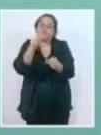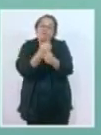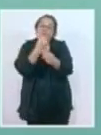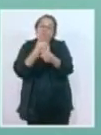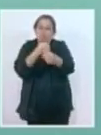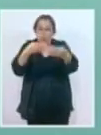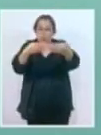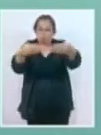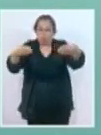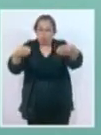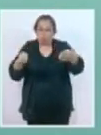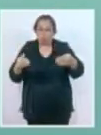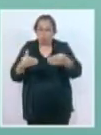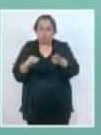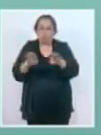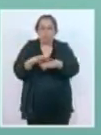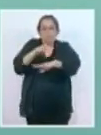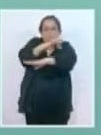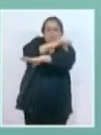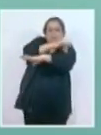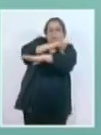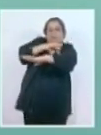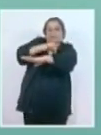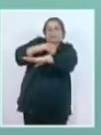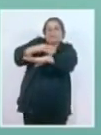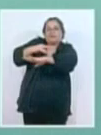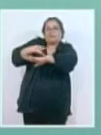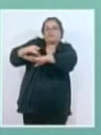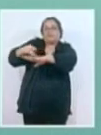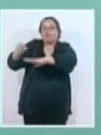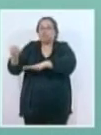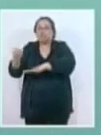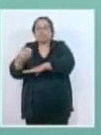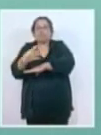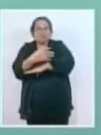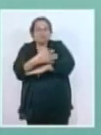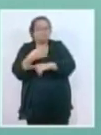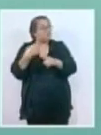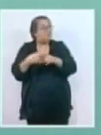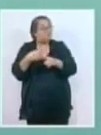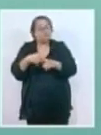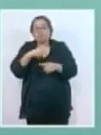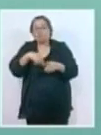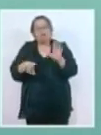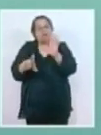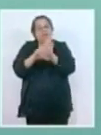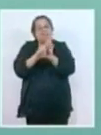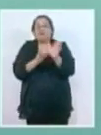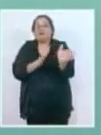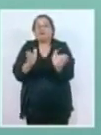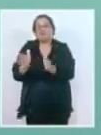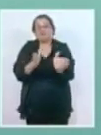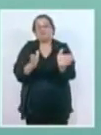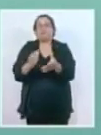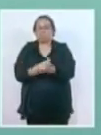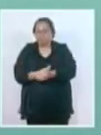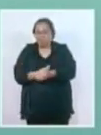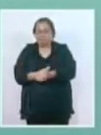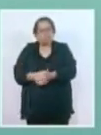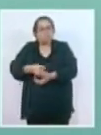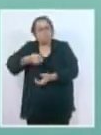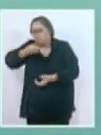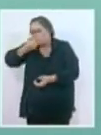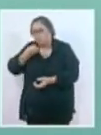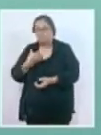muro e a calçada renovada, Olha. Atendendo aos critérios da lei de acessibilidade, ou seja, contemplando